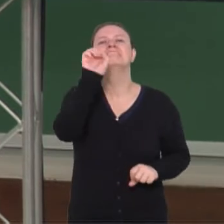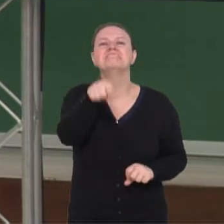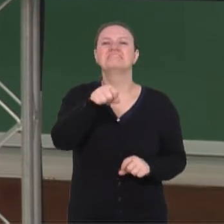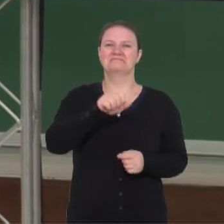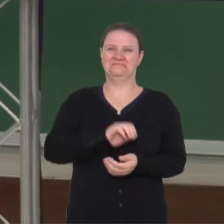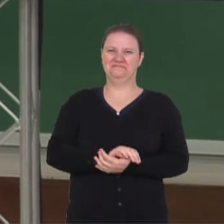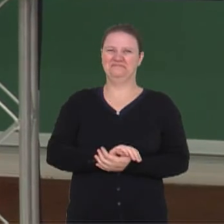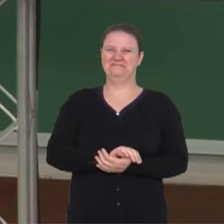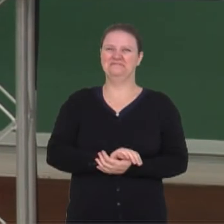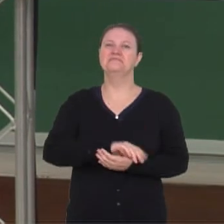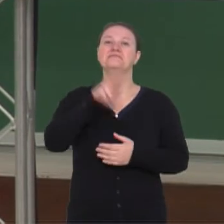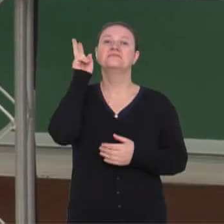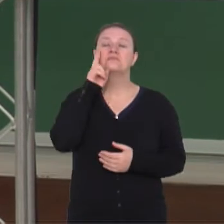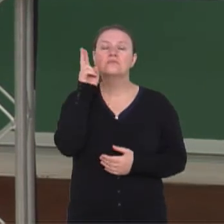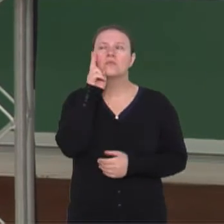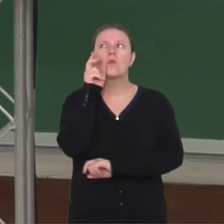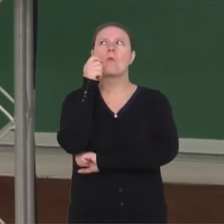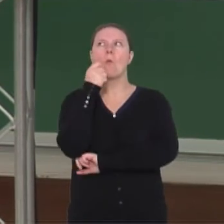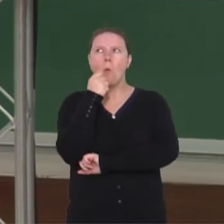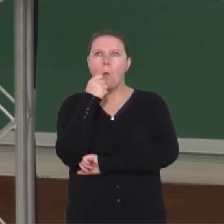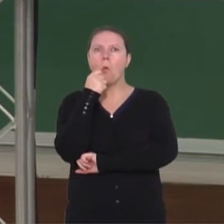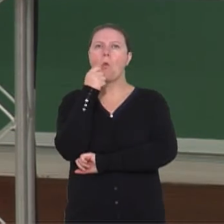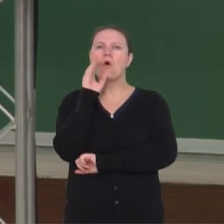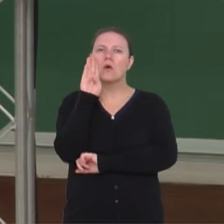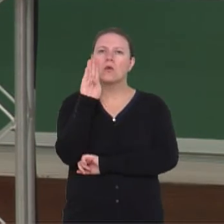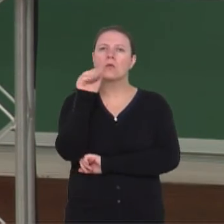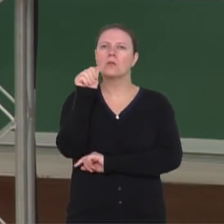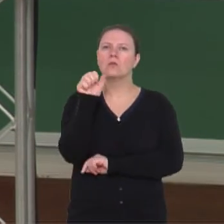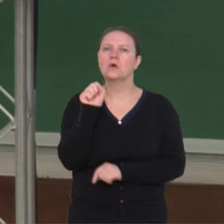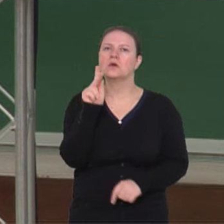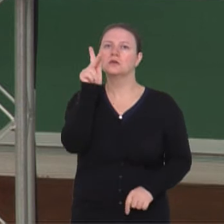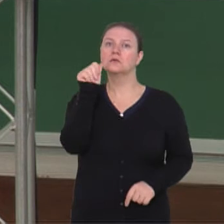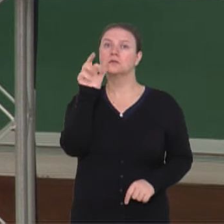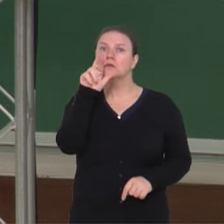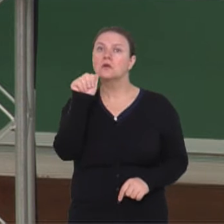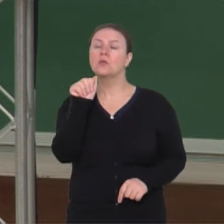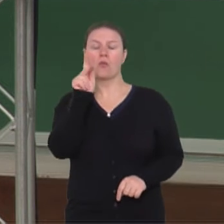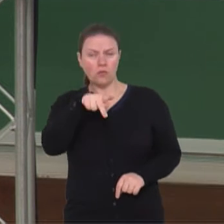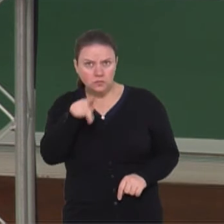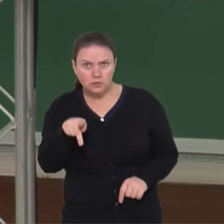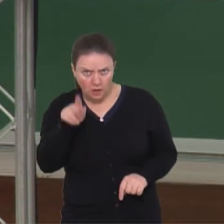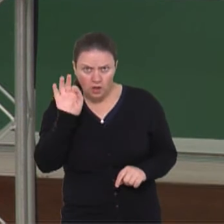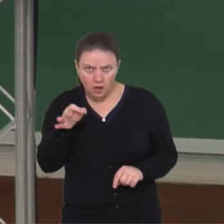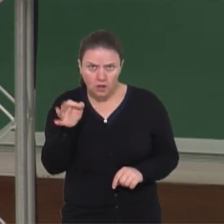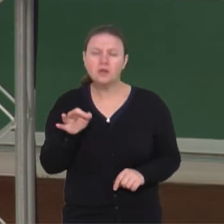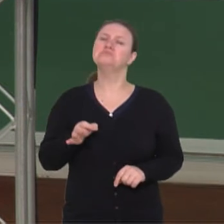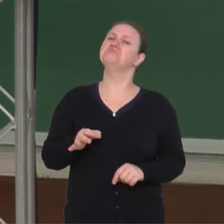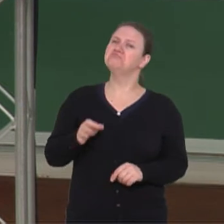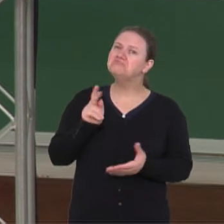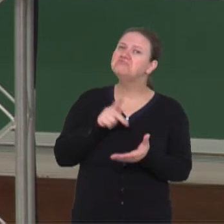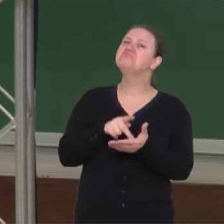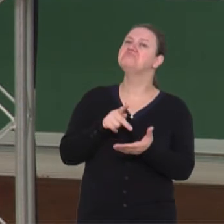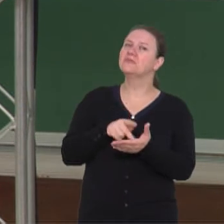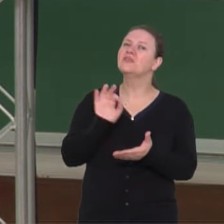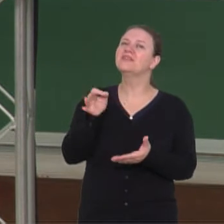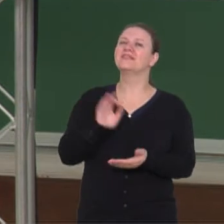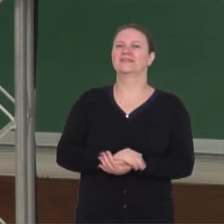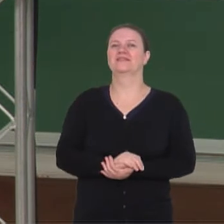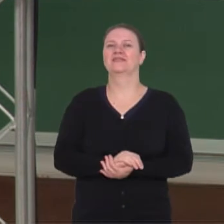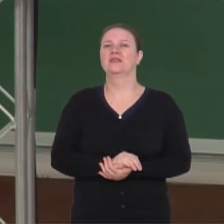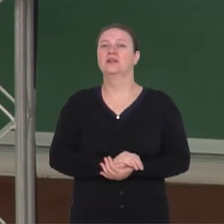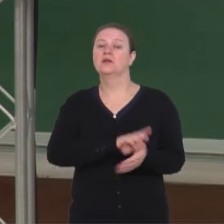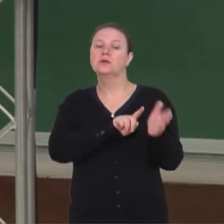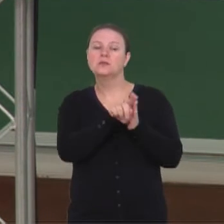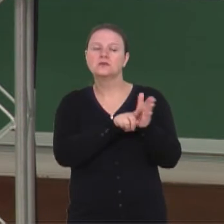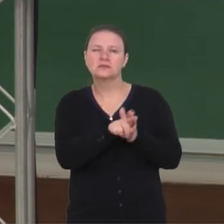Aí vocês lembram do cara, pô, é o Bhaskara, professor. É o Bhaskara. Não lembra a fórmula. Daqui a pouco vocês vão até